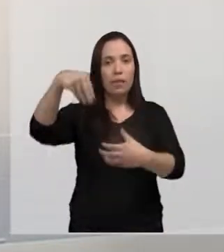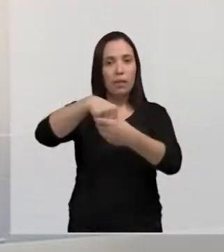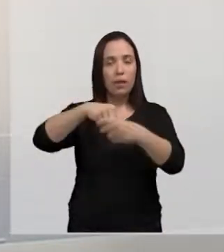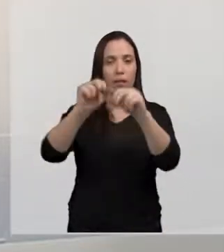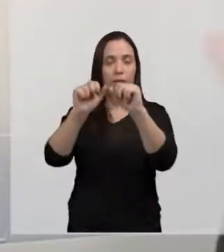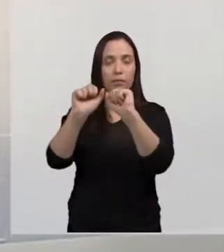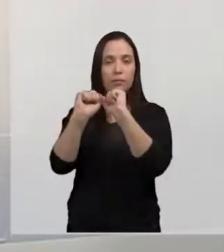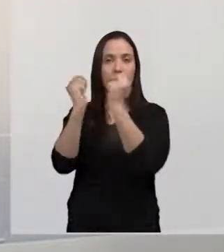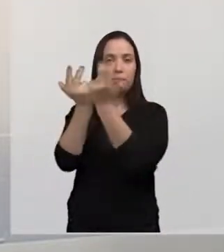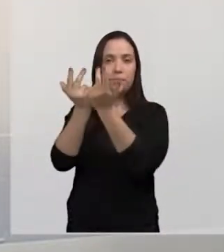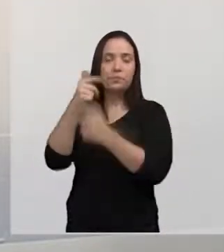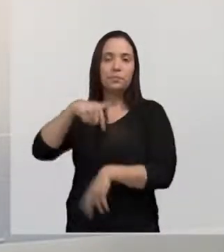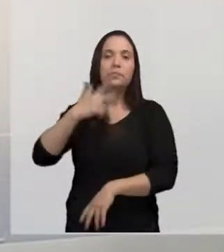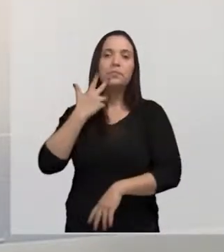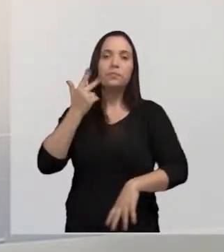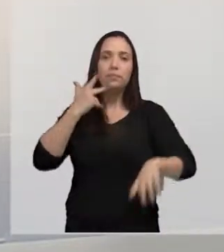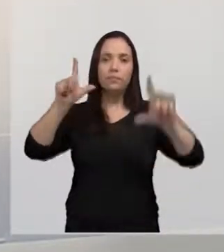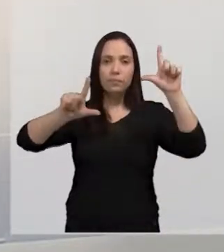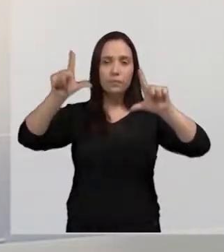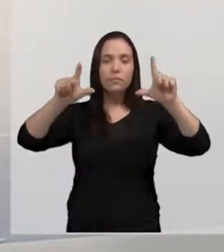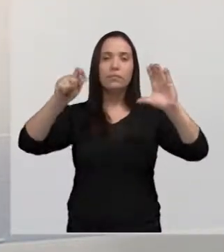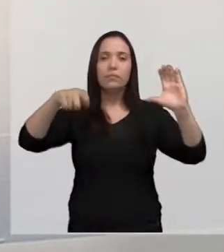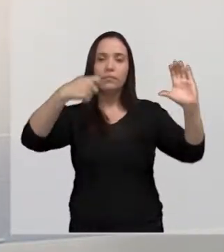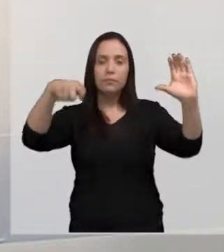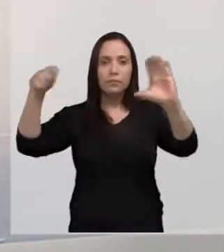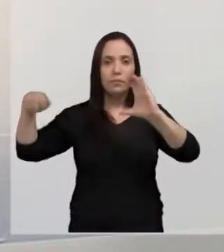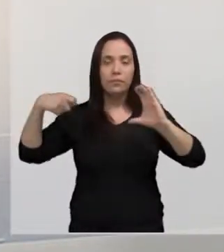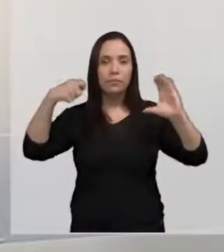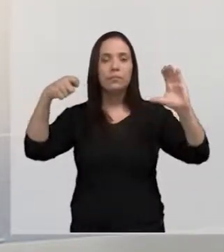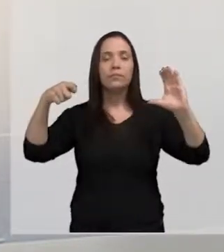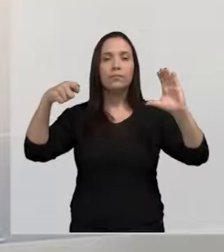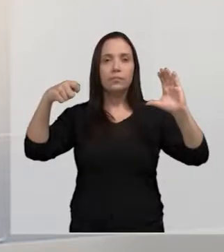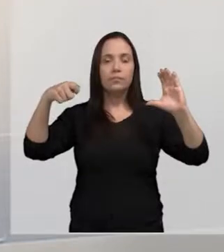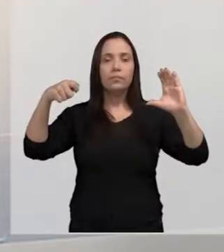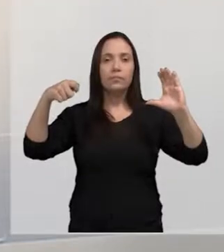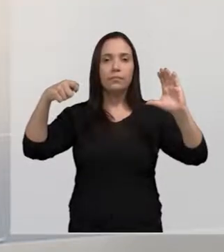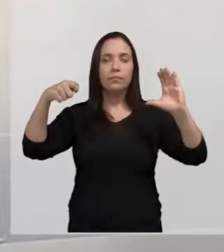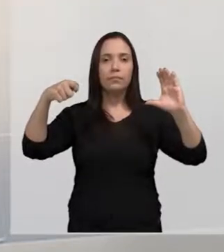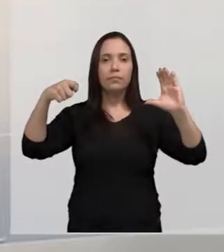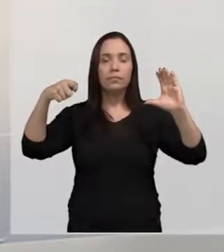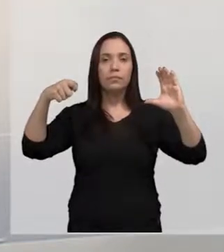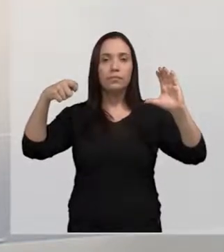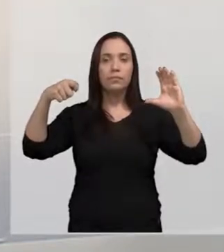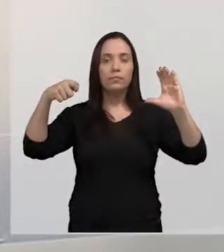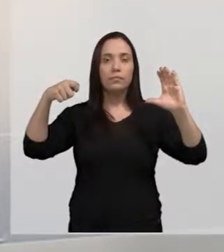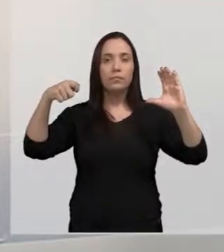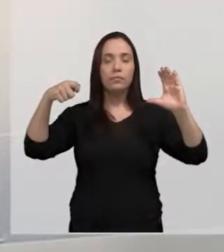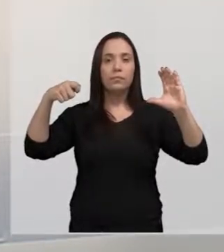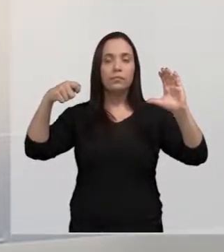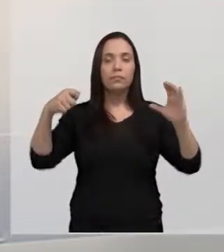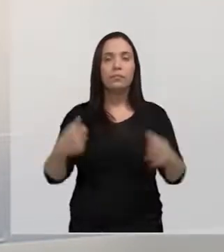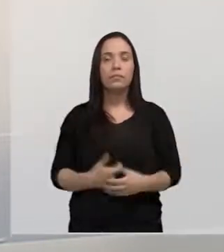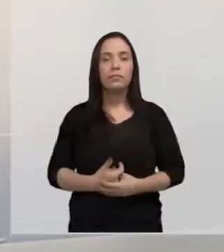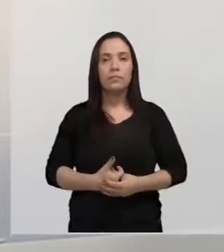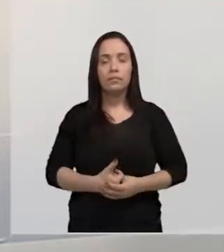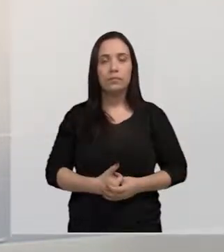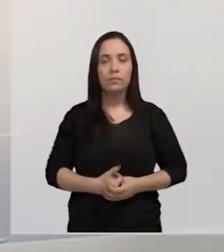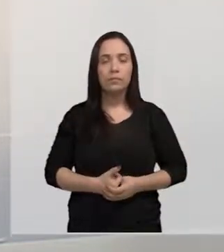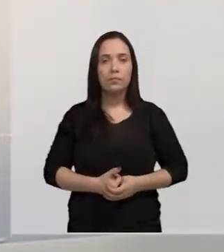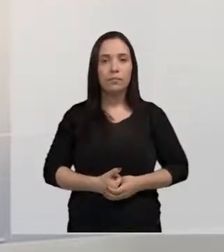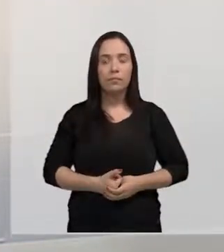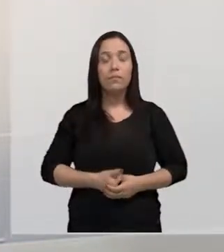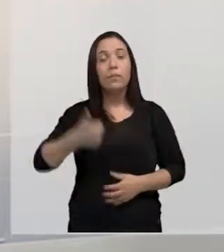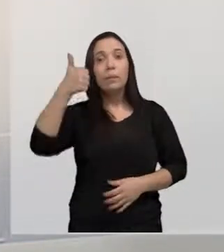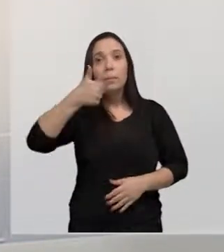de uma geração que com certeza ainda vai fazer muito sucesso, né, o Carlos Frederico? Com certeza. Frederico, a